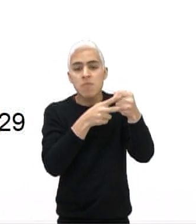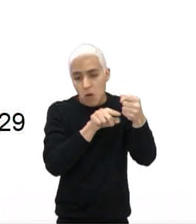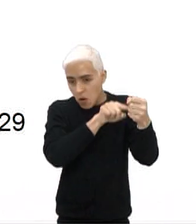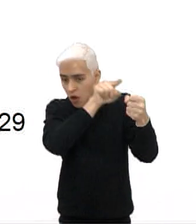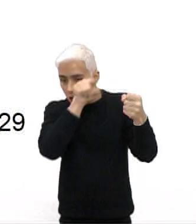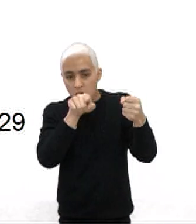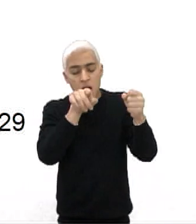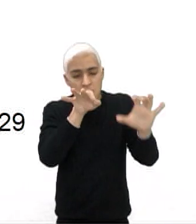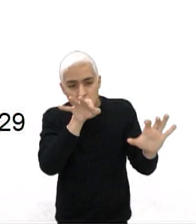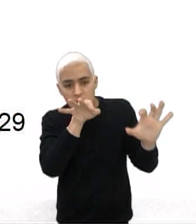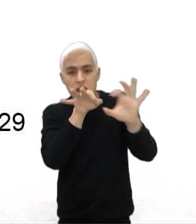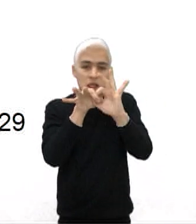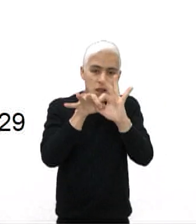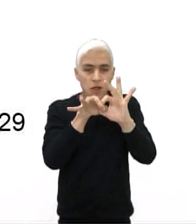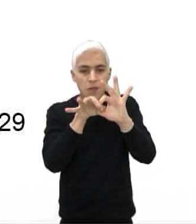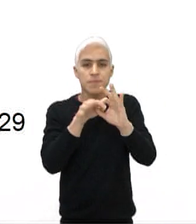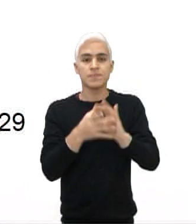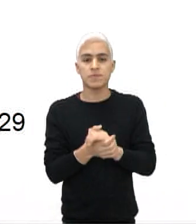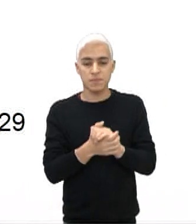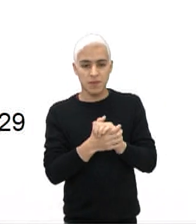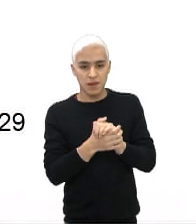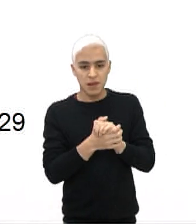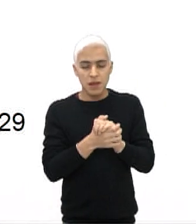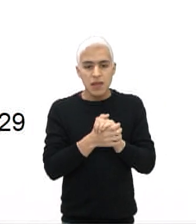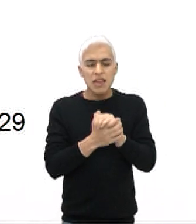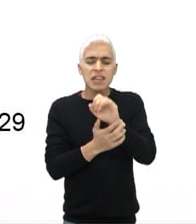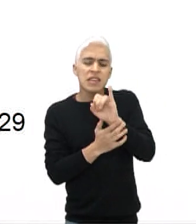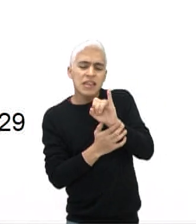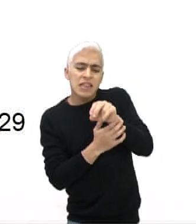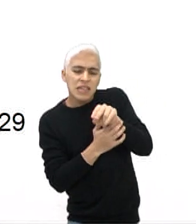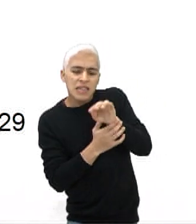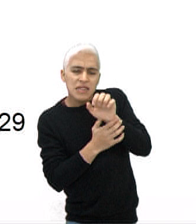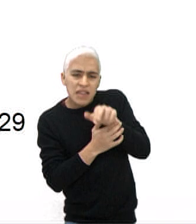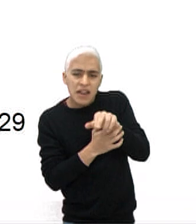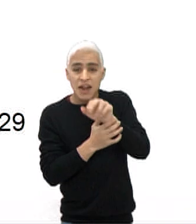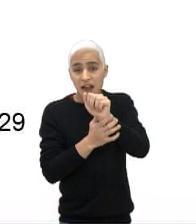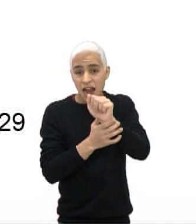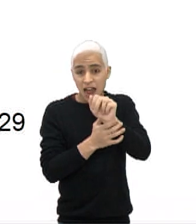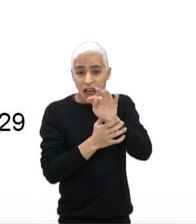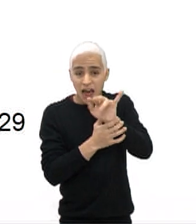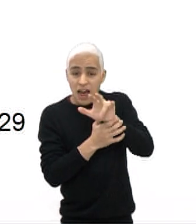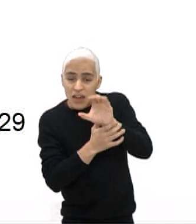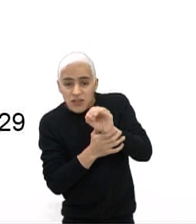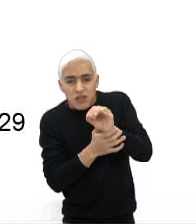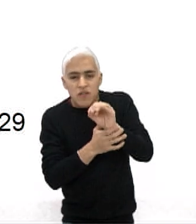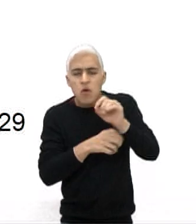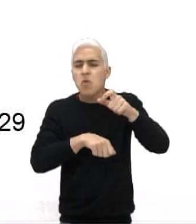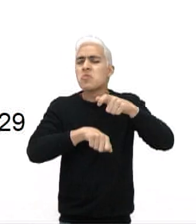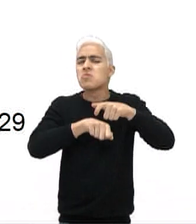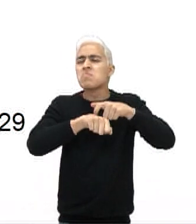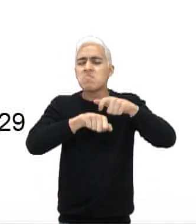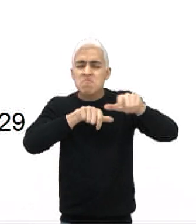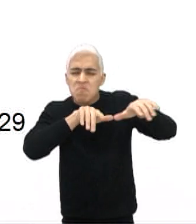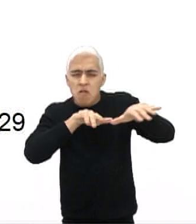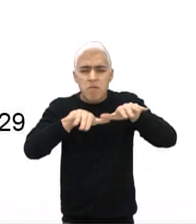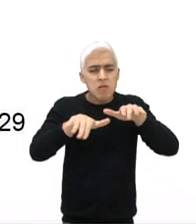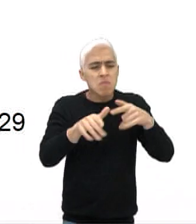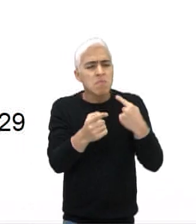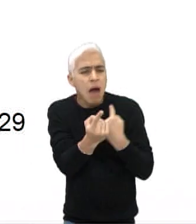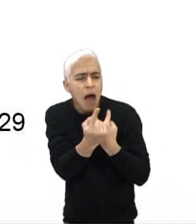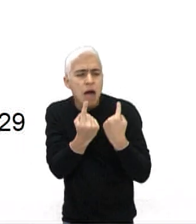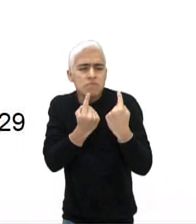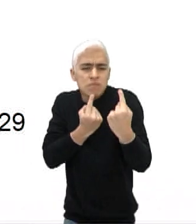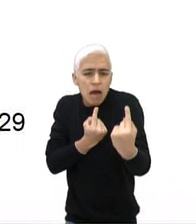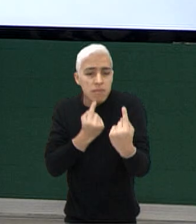importante lembrar. Agente interativo no movimento dialógico. Olha só,